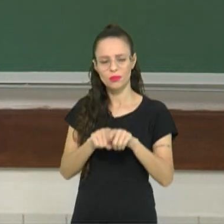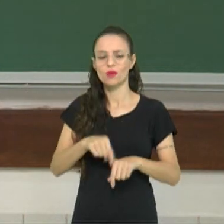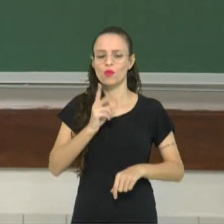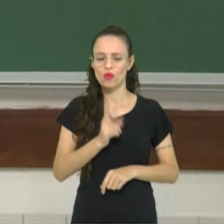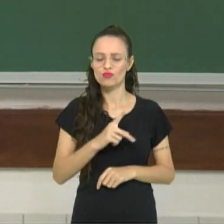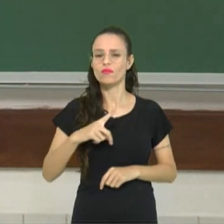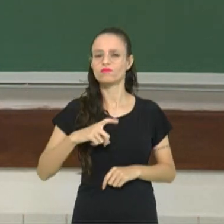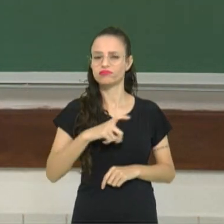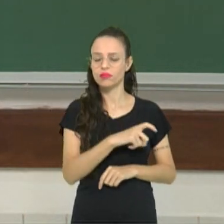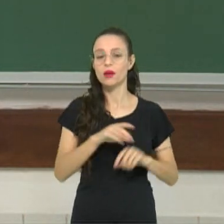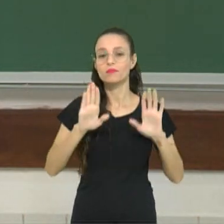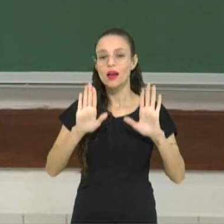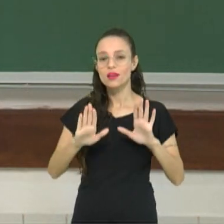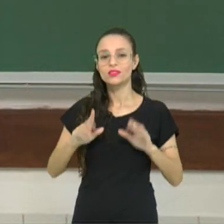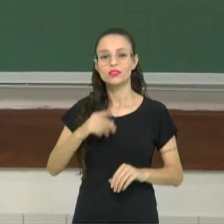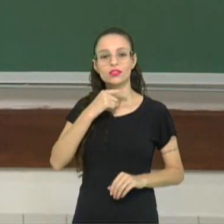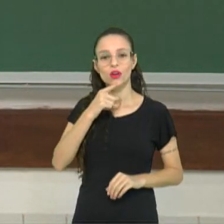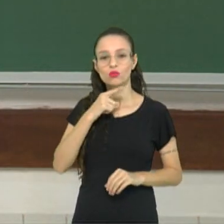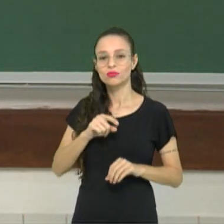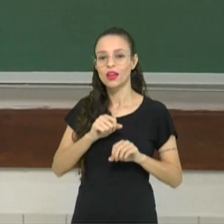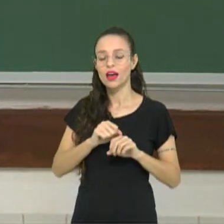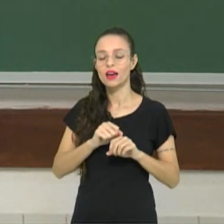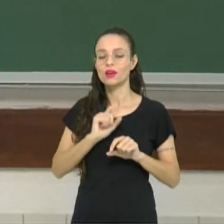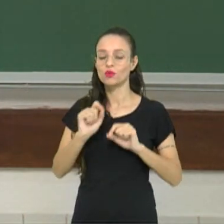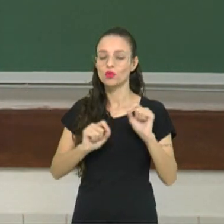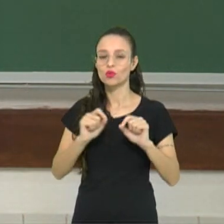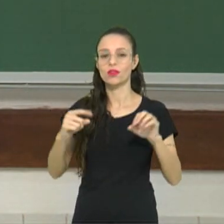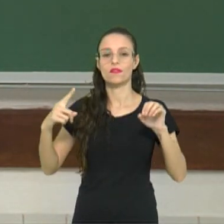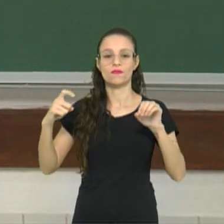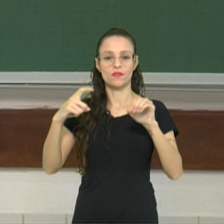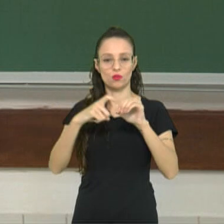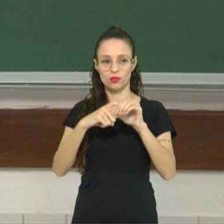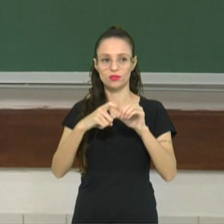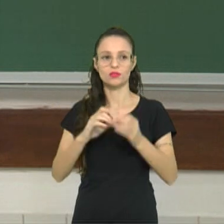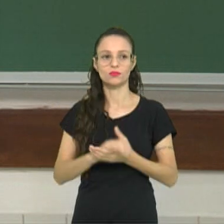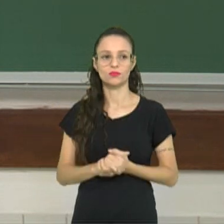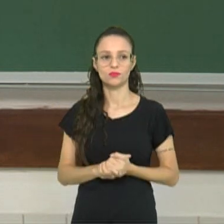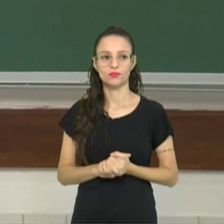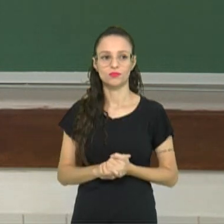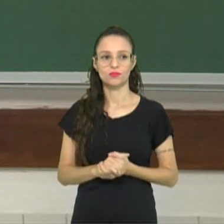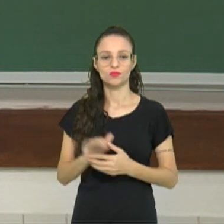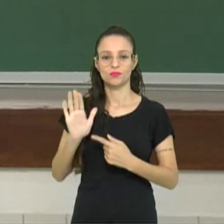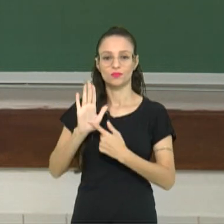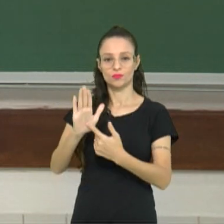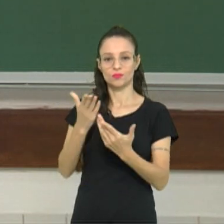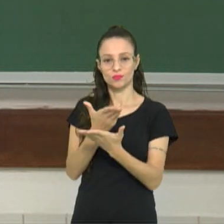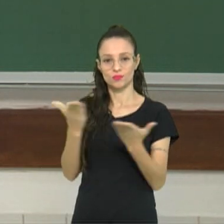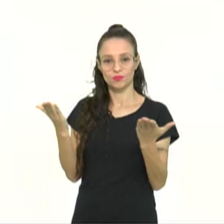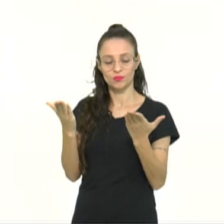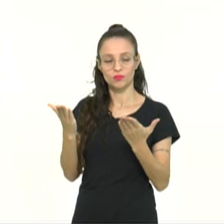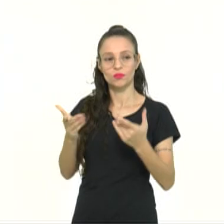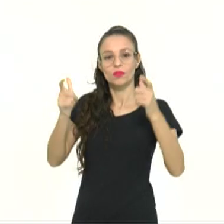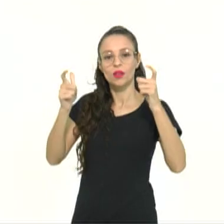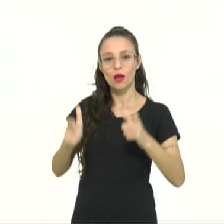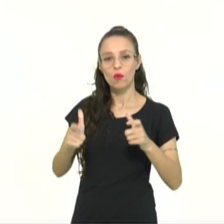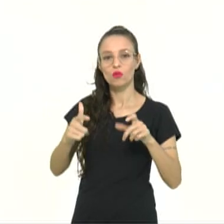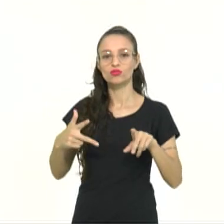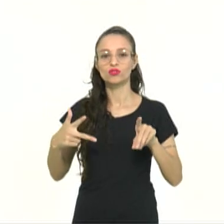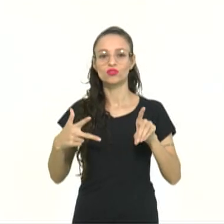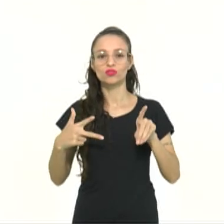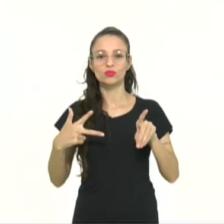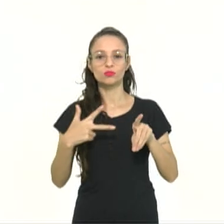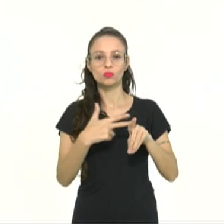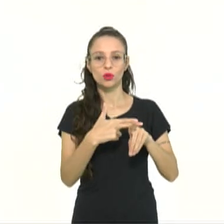espermatozoides, mas assim, não tem a possibilidade de ter a fecundação. Aí eu destaquei aqui para vocês o local onde ocorre